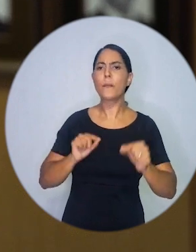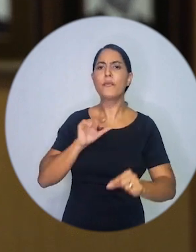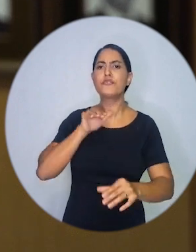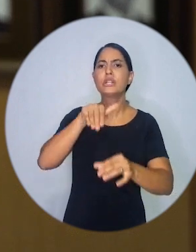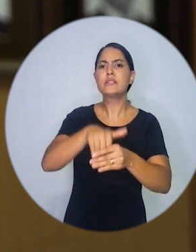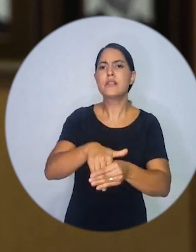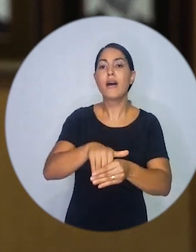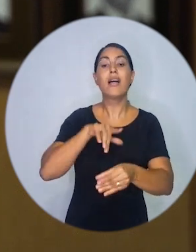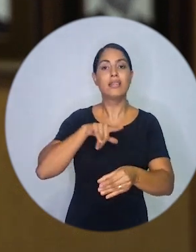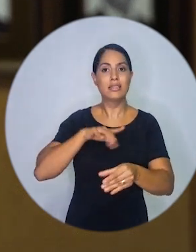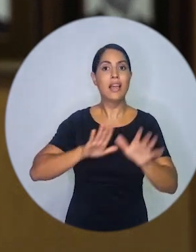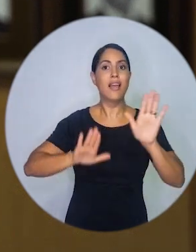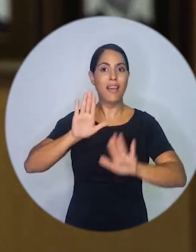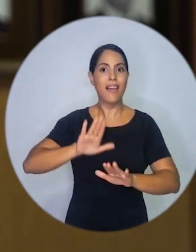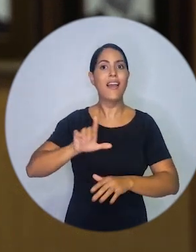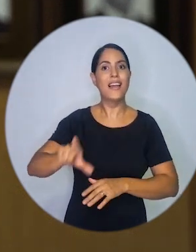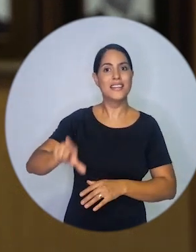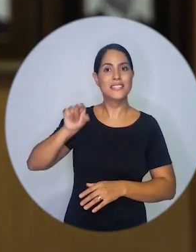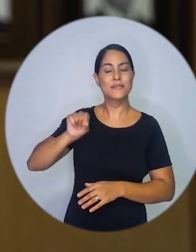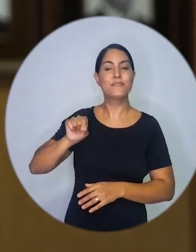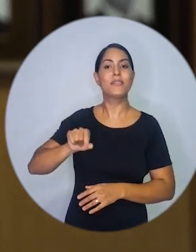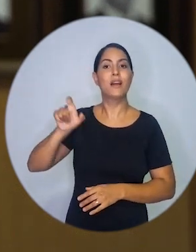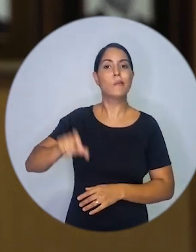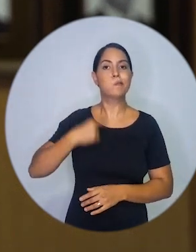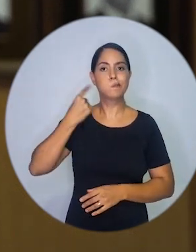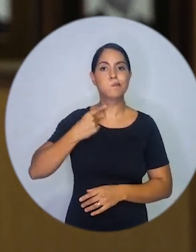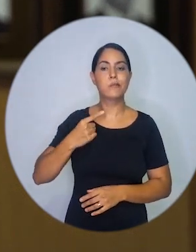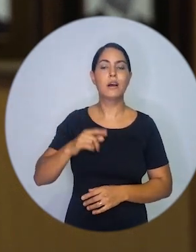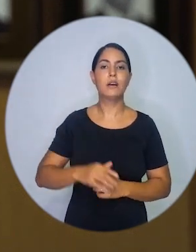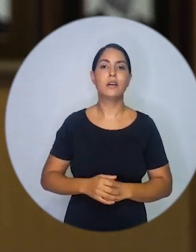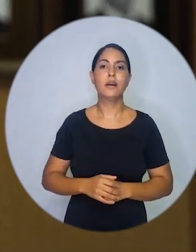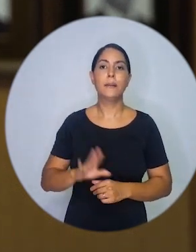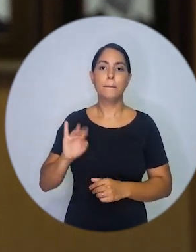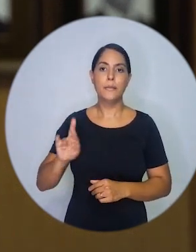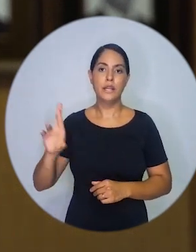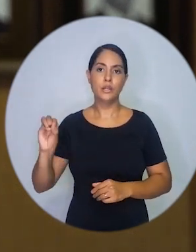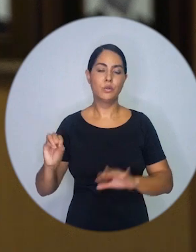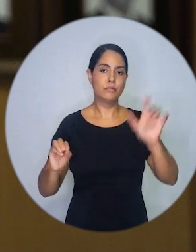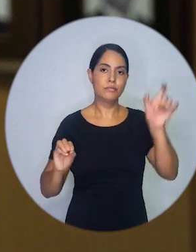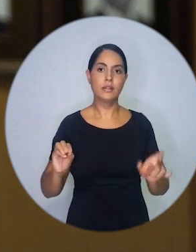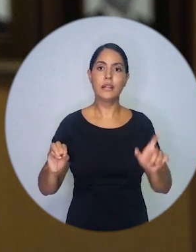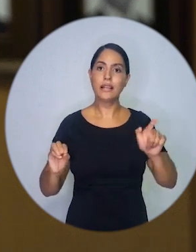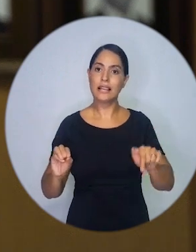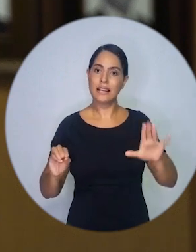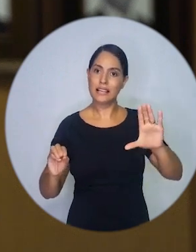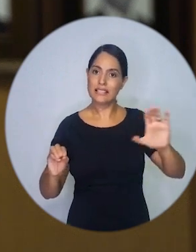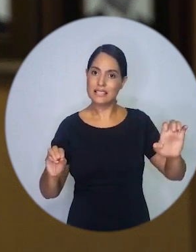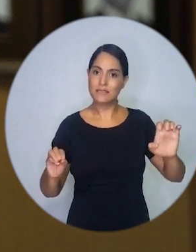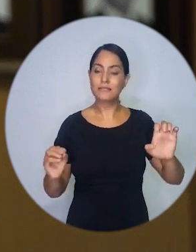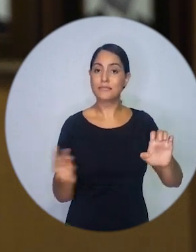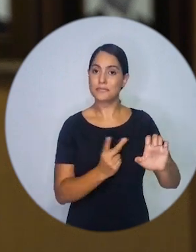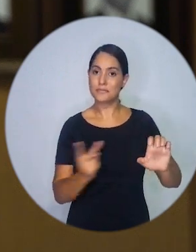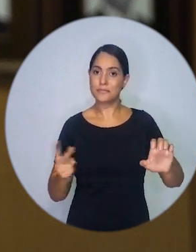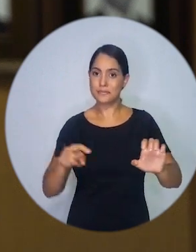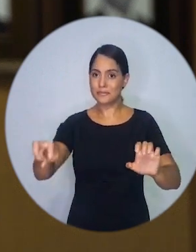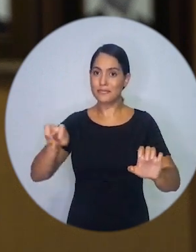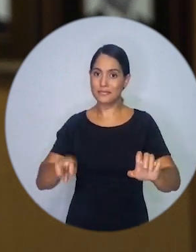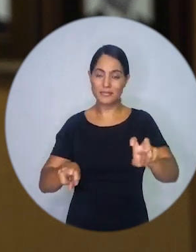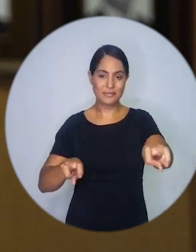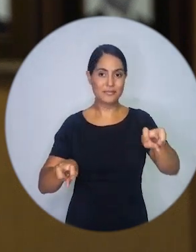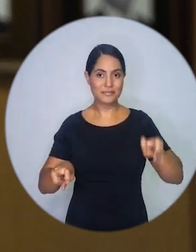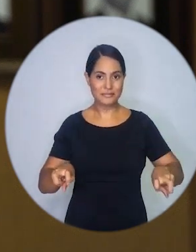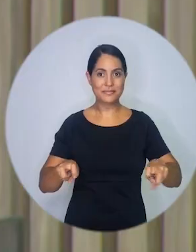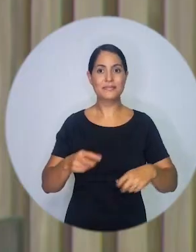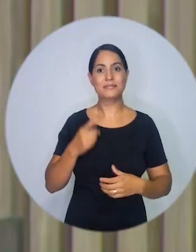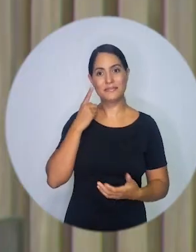2024-2026. A votação resultou na eleição dos advogados Aurinei Uchoa de Brito e Grace Fonseca para ocuparem as duas vagas destinadas